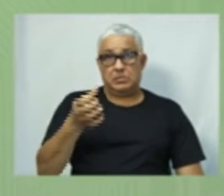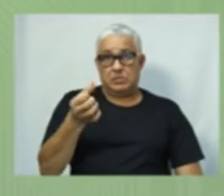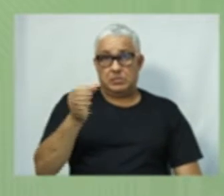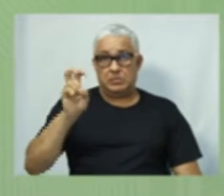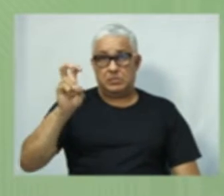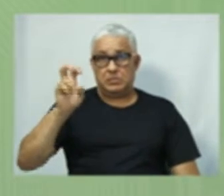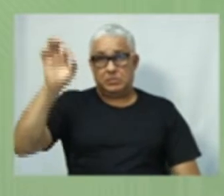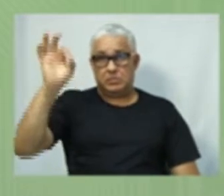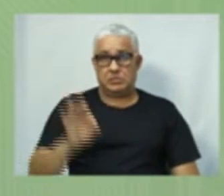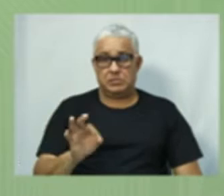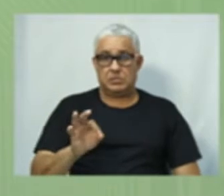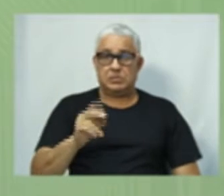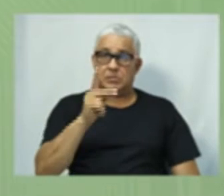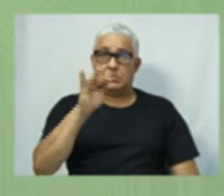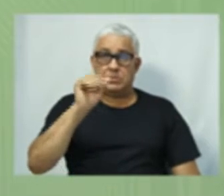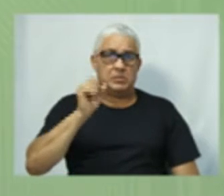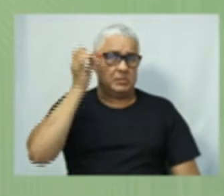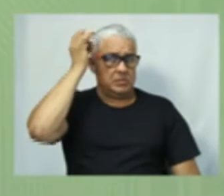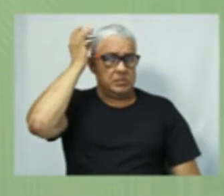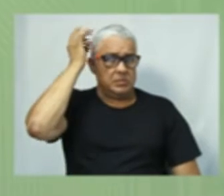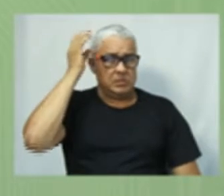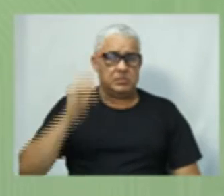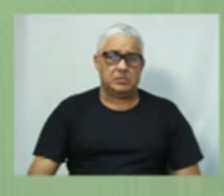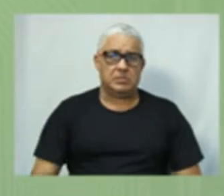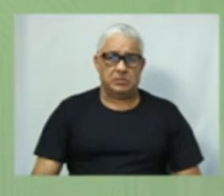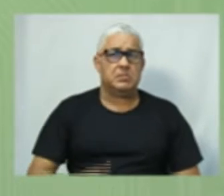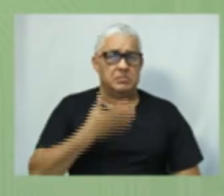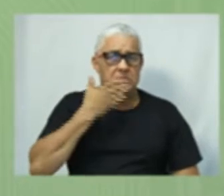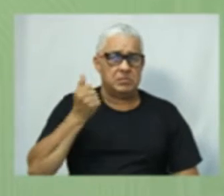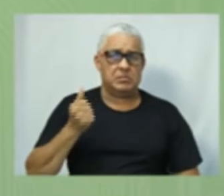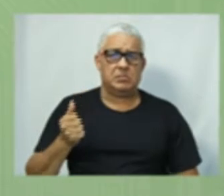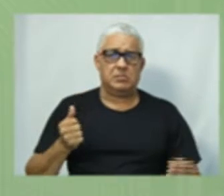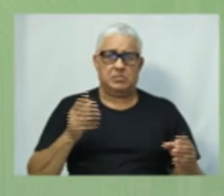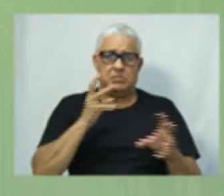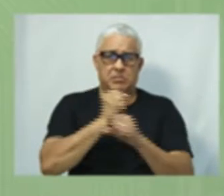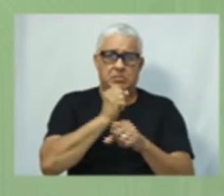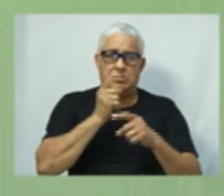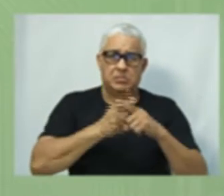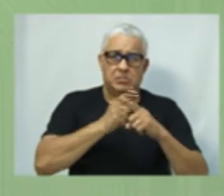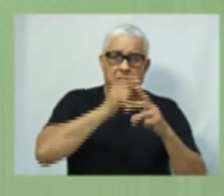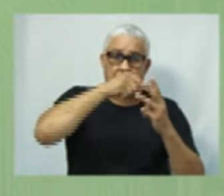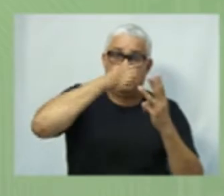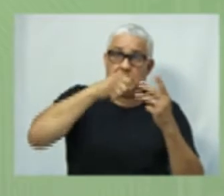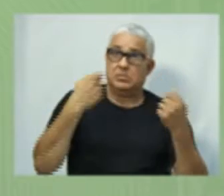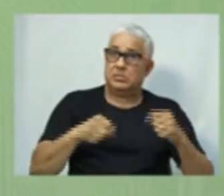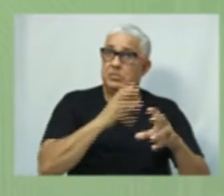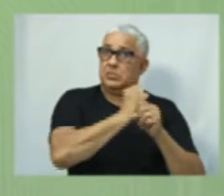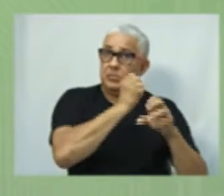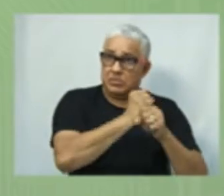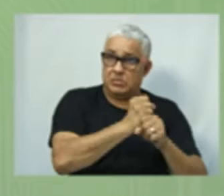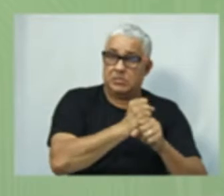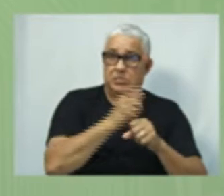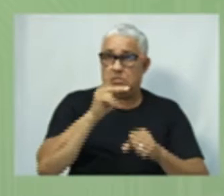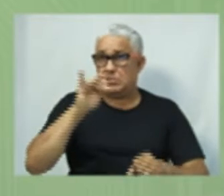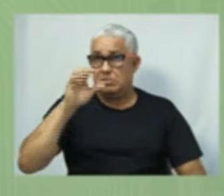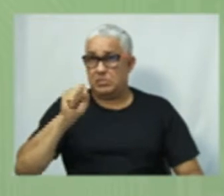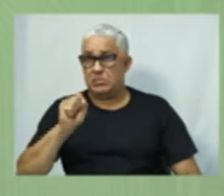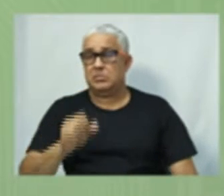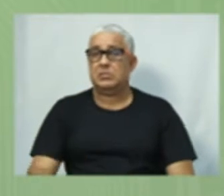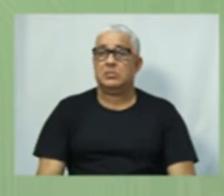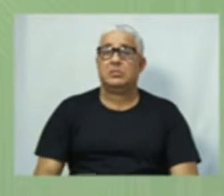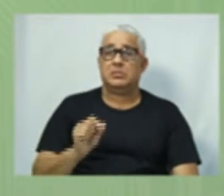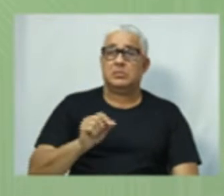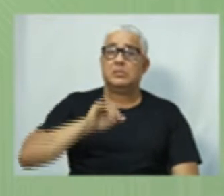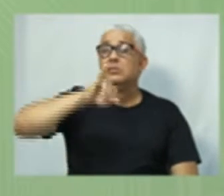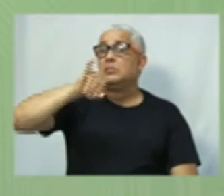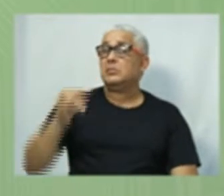0,65%. O PIS é muito mais fácil do que os outros dois. Por quê? Enquanto o trimestral, você tem que fazer o cálculo, o PIS é o seguinte.